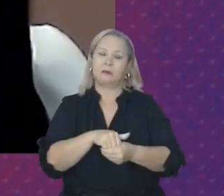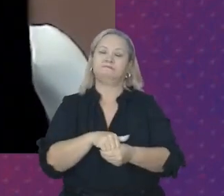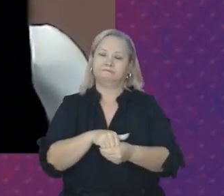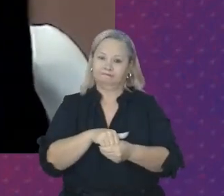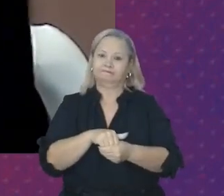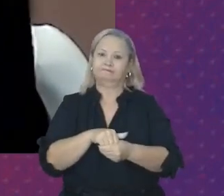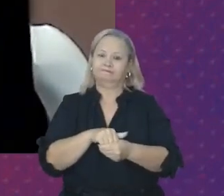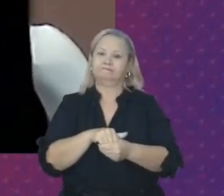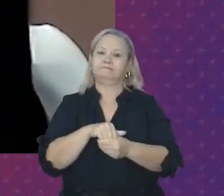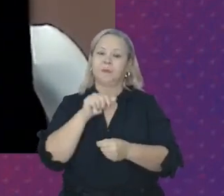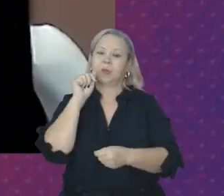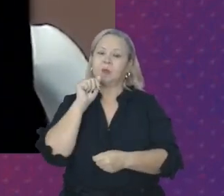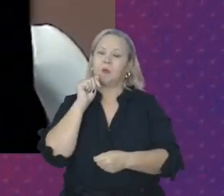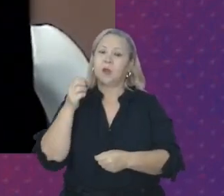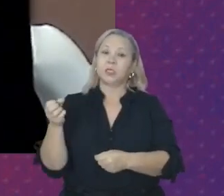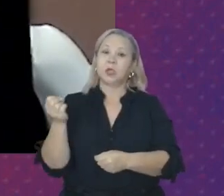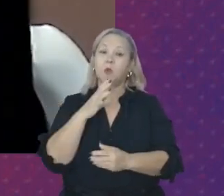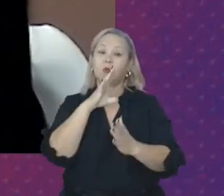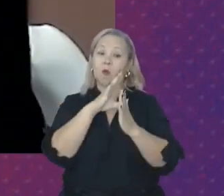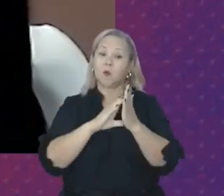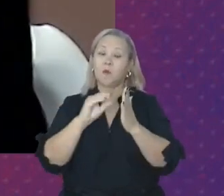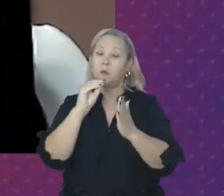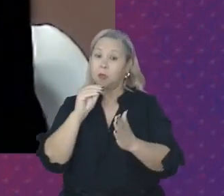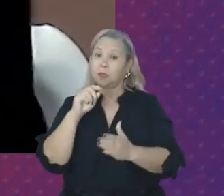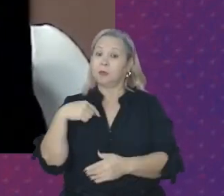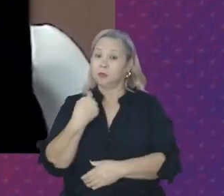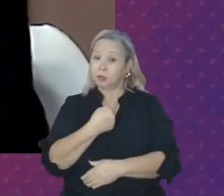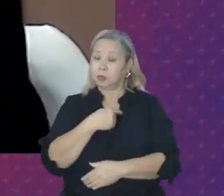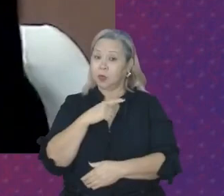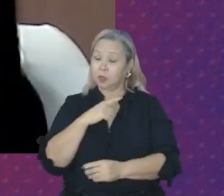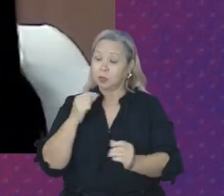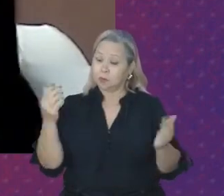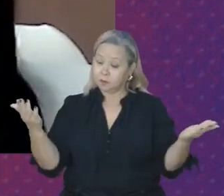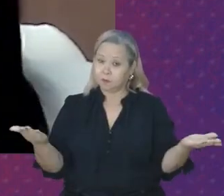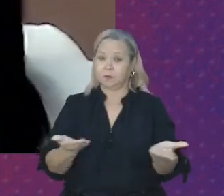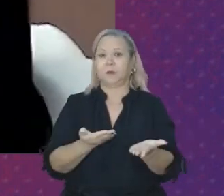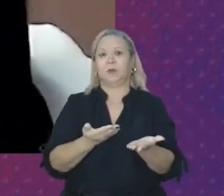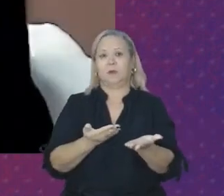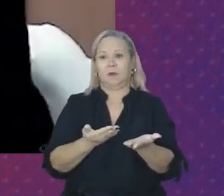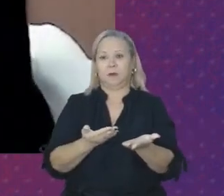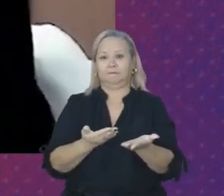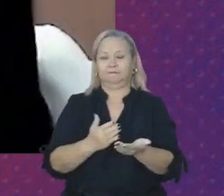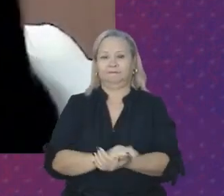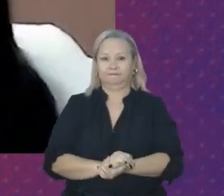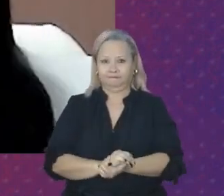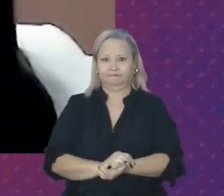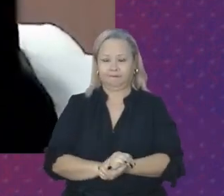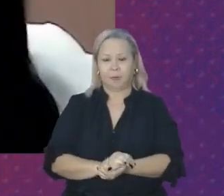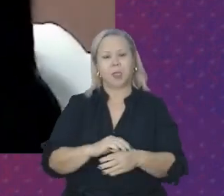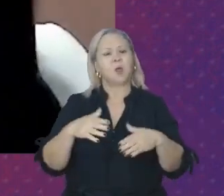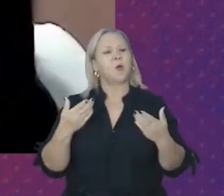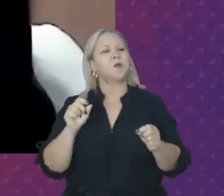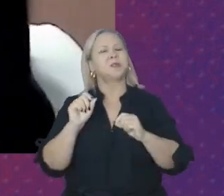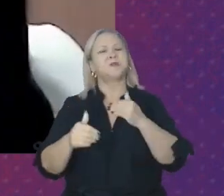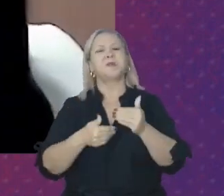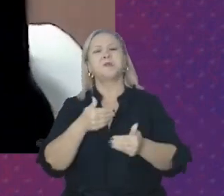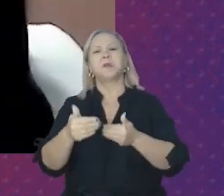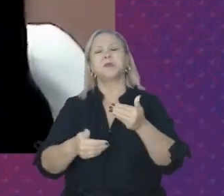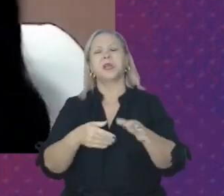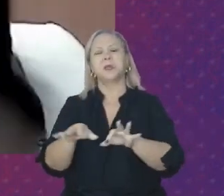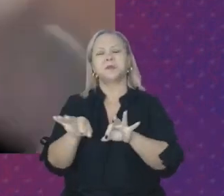Este é o novo padrão que nós temos atualmente. E aí, quando você estiver no seu processo